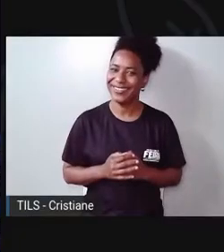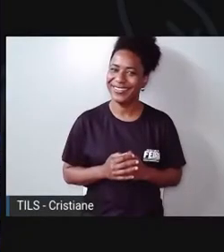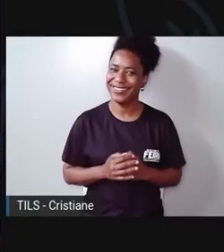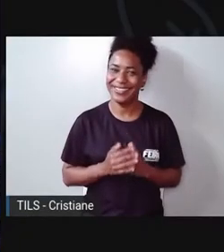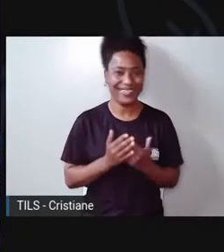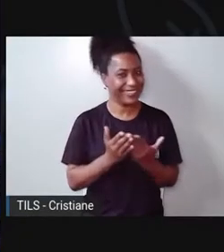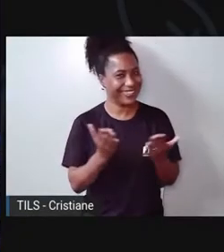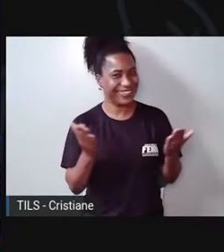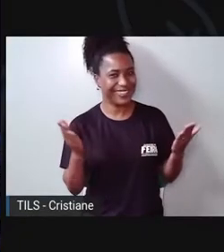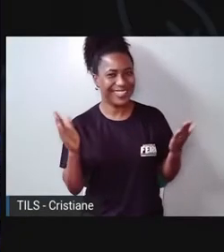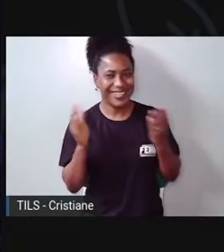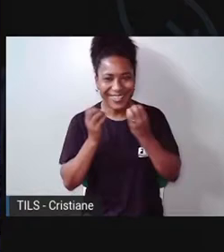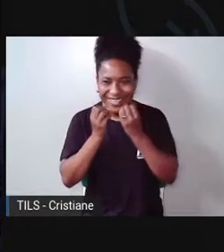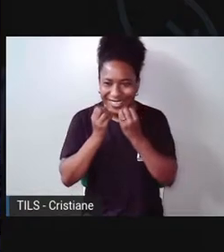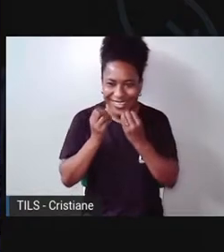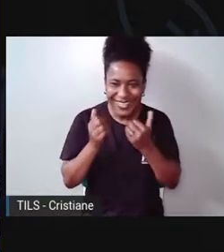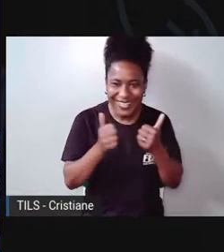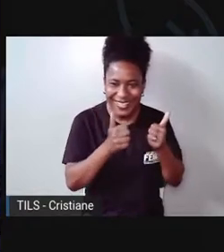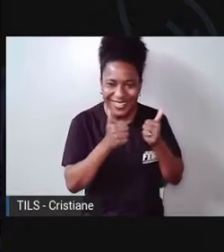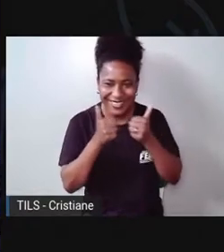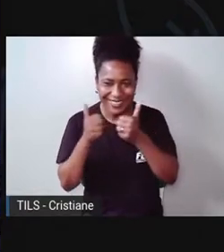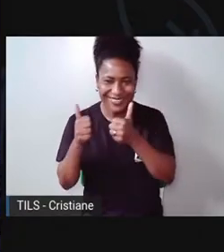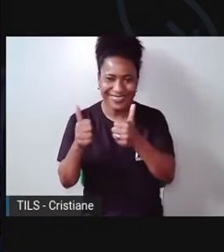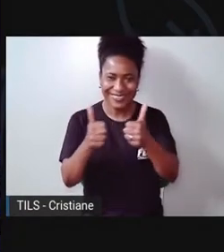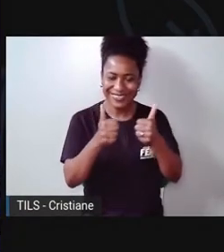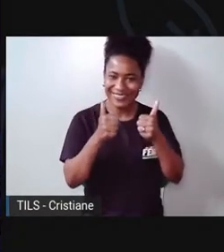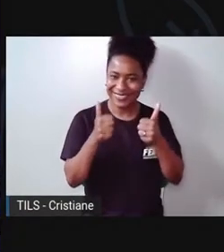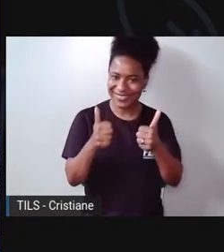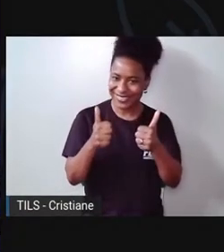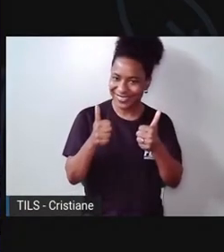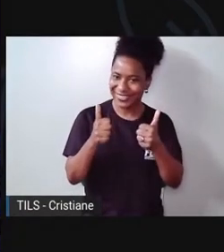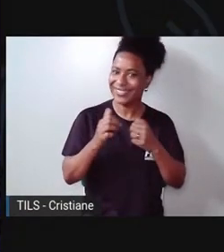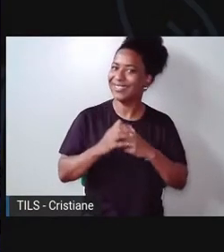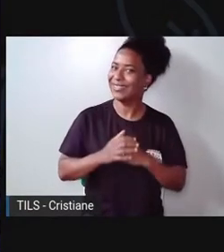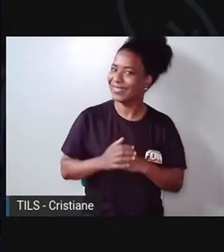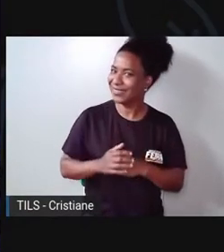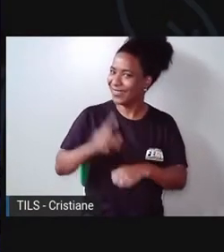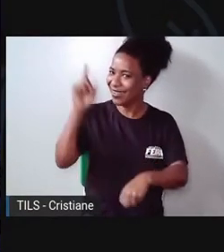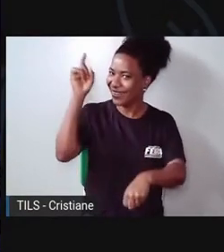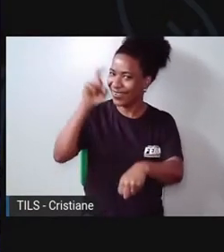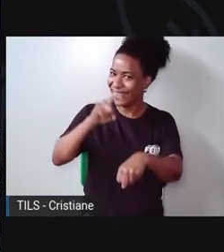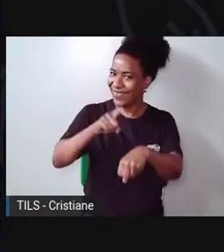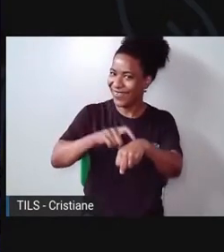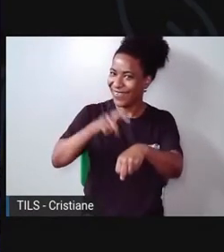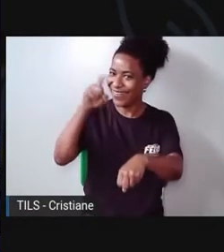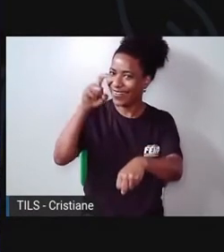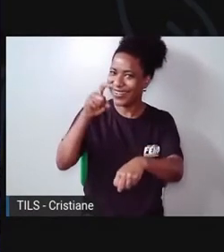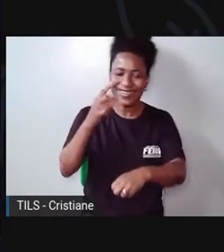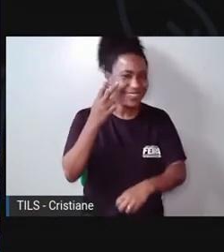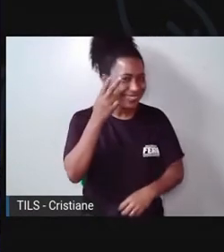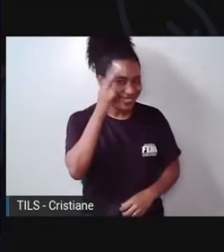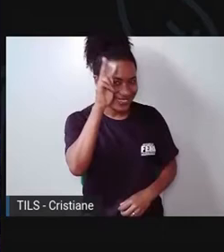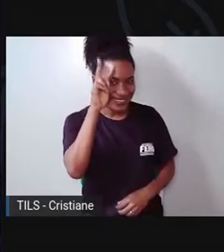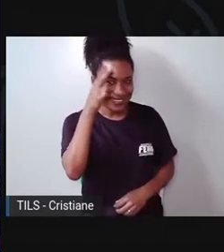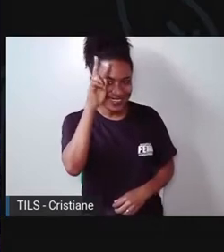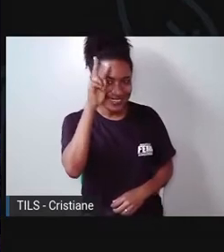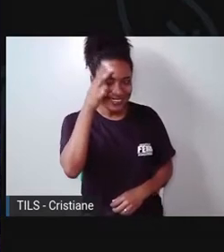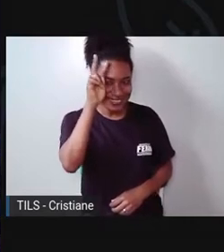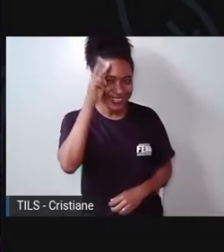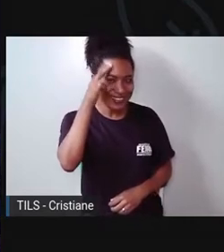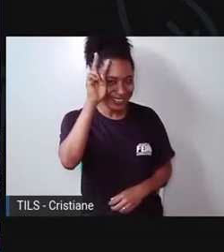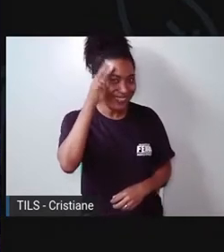o Olá meninada a hora da história quem é que quer ouvir uma